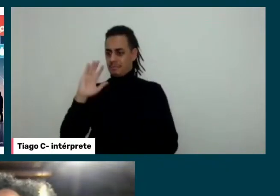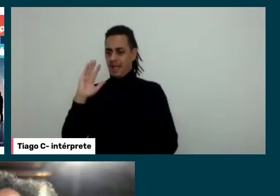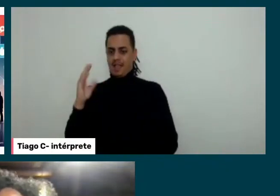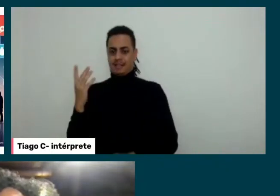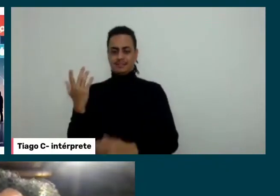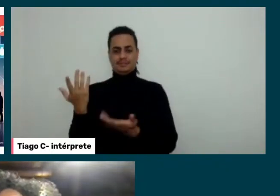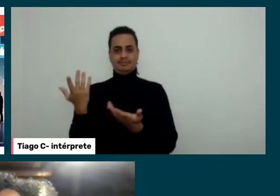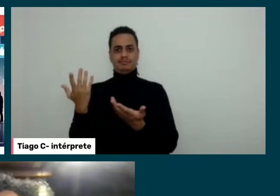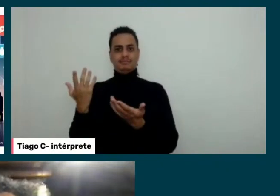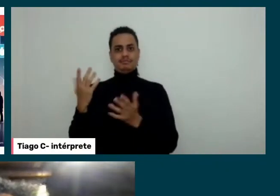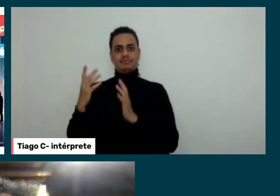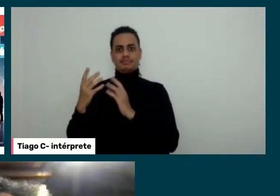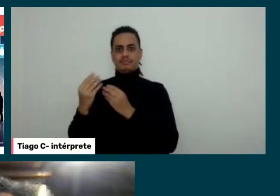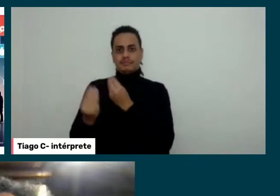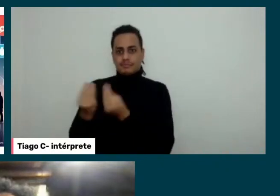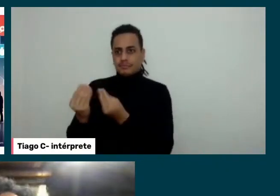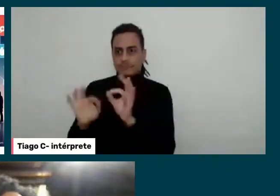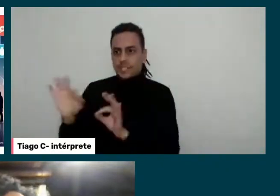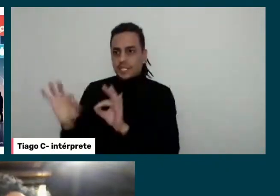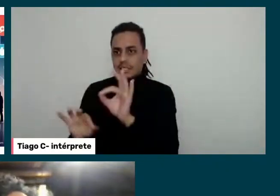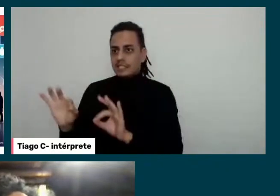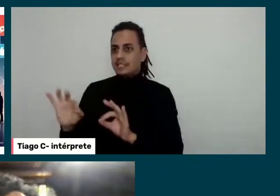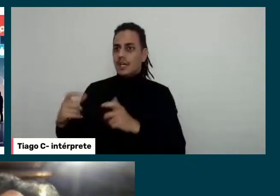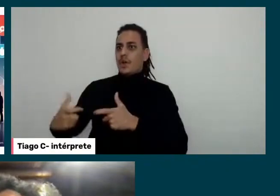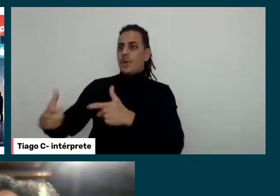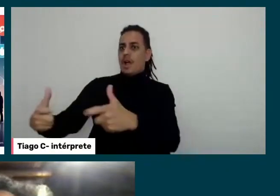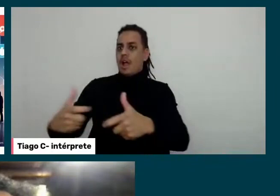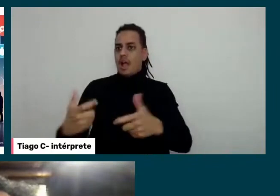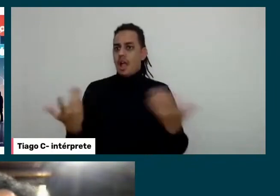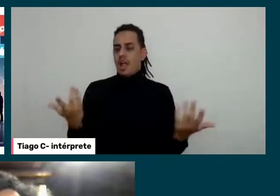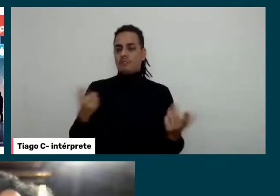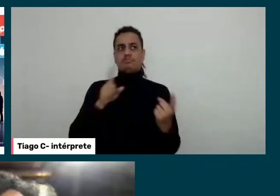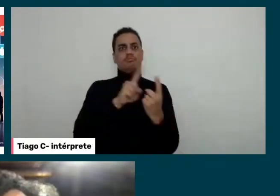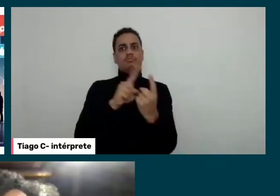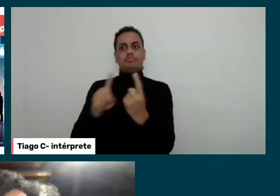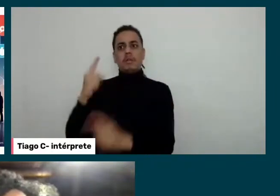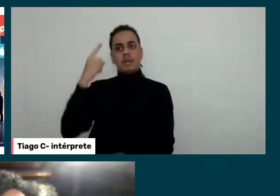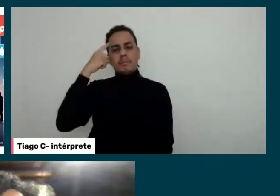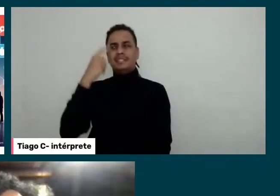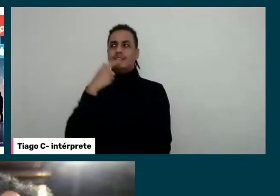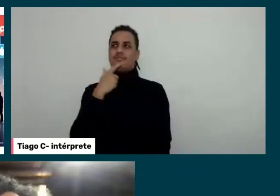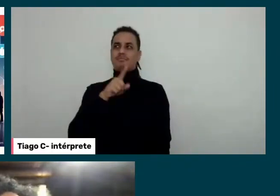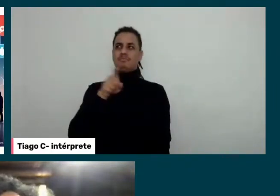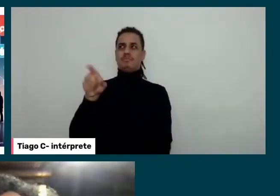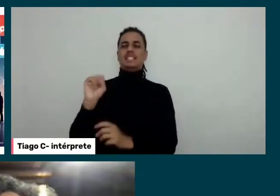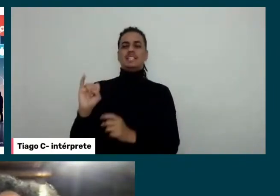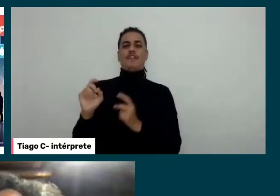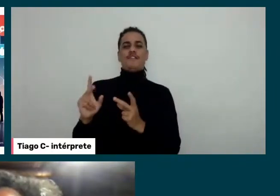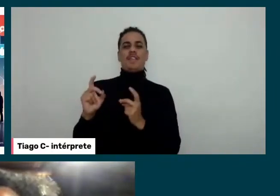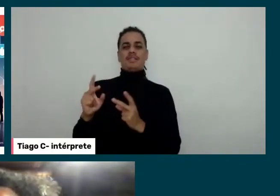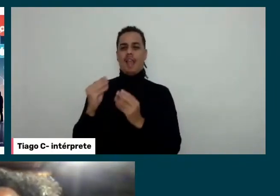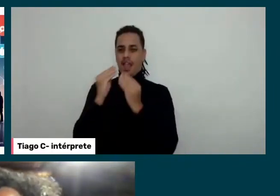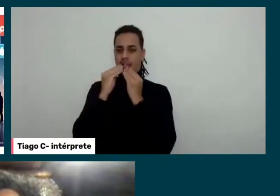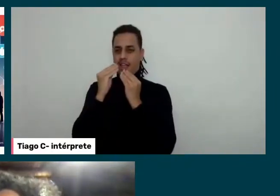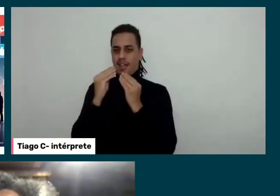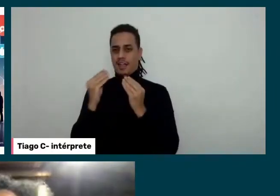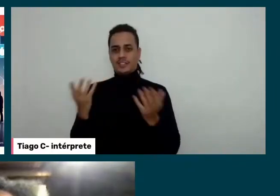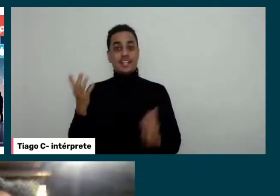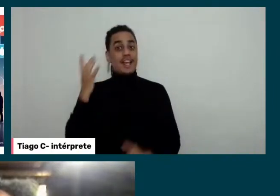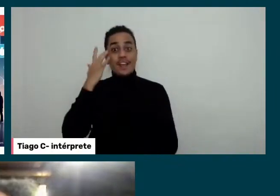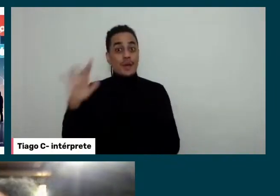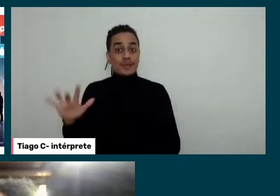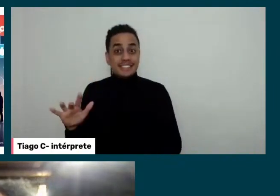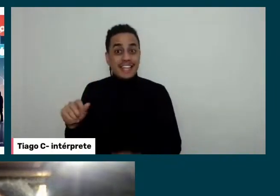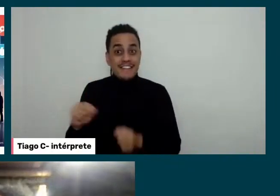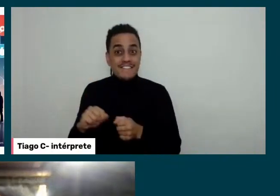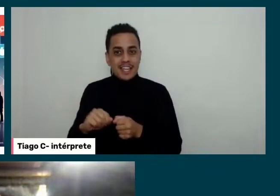oferecer outros serviços, já que aquela pessoa talvez venha do trabalho e se eu vender um lanche aqui, talvez ela compre. Então, eu não sei se fizeram isso, eu não tenho esse